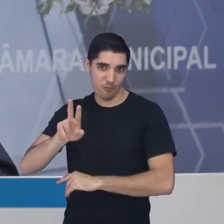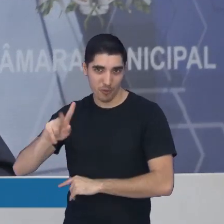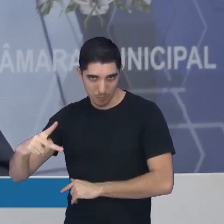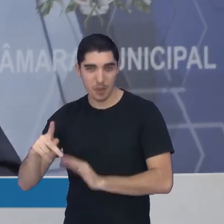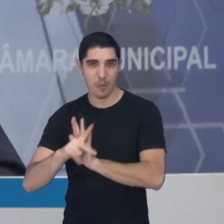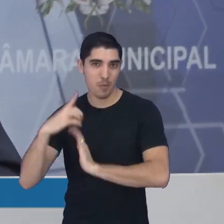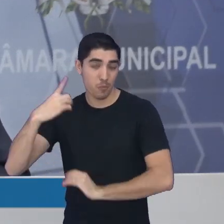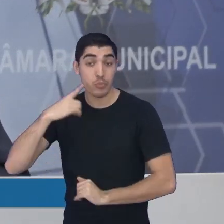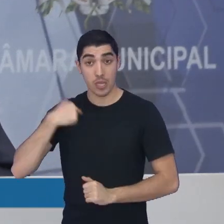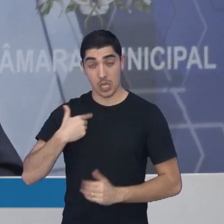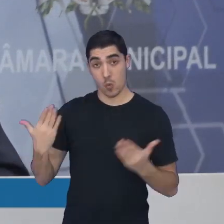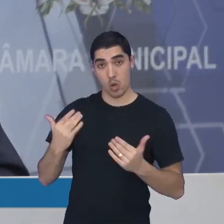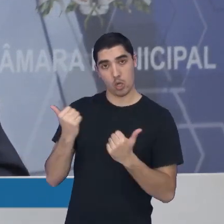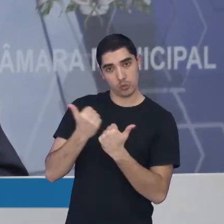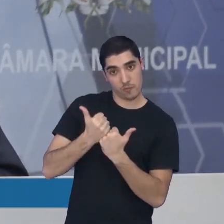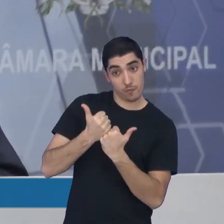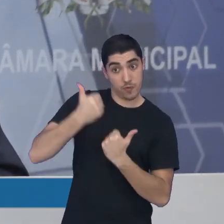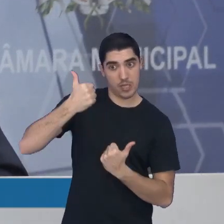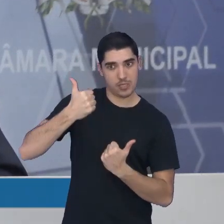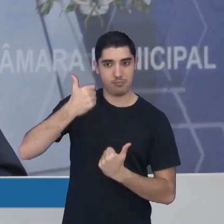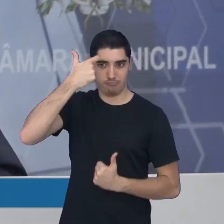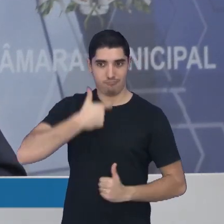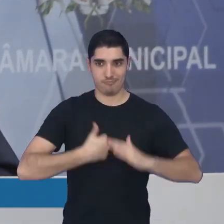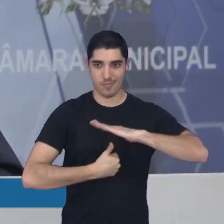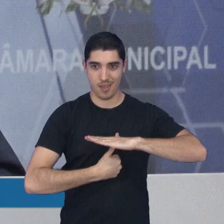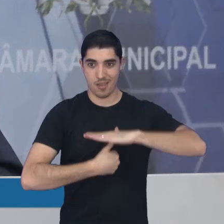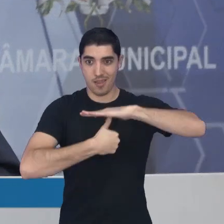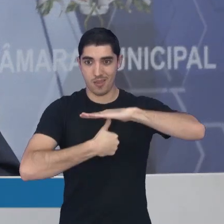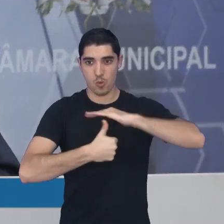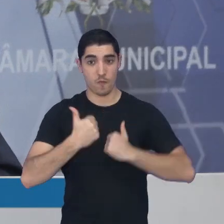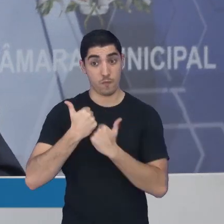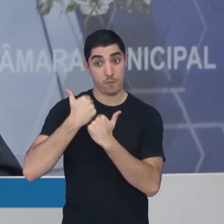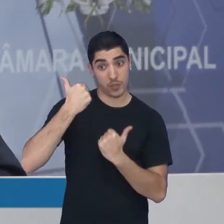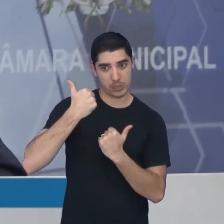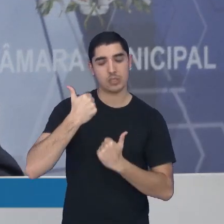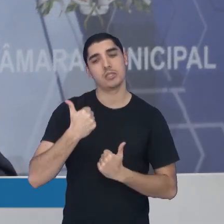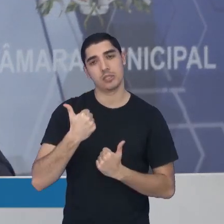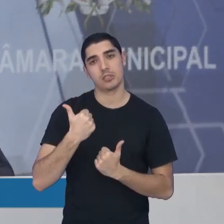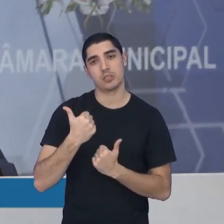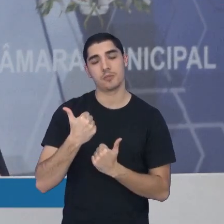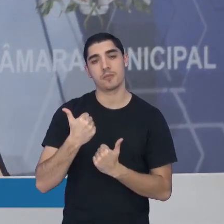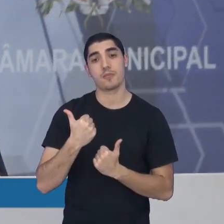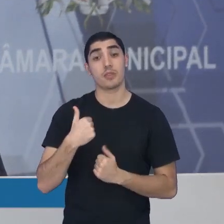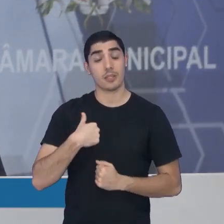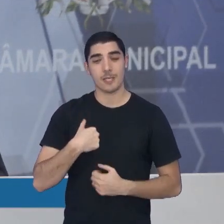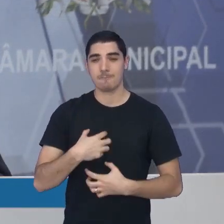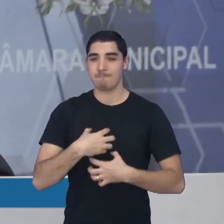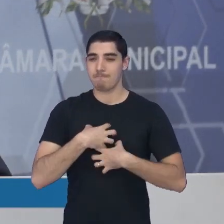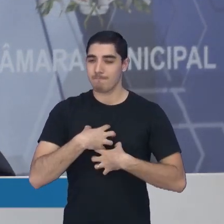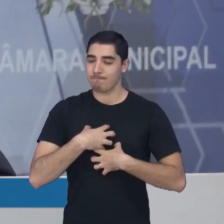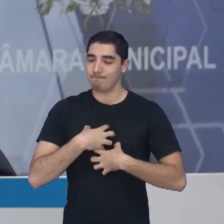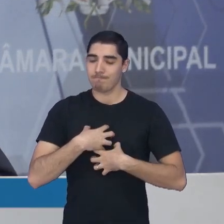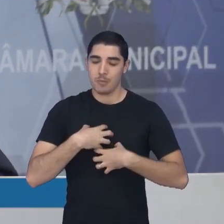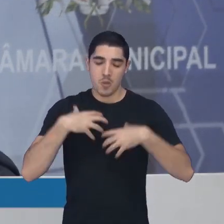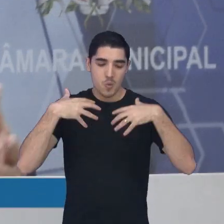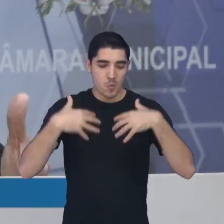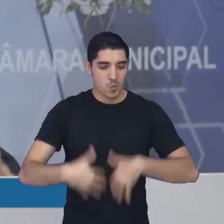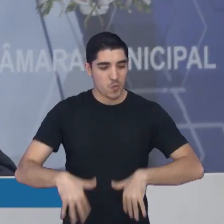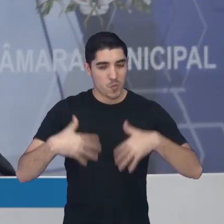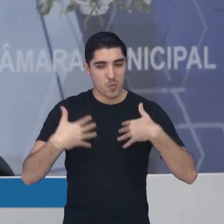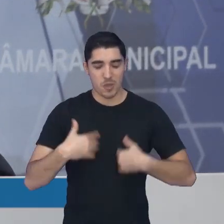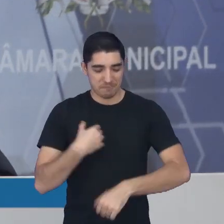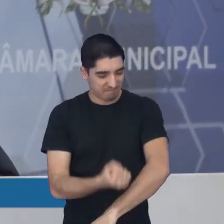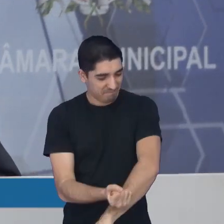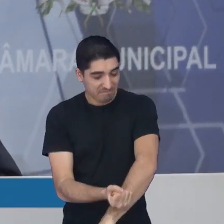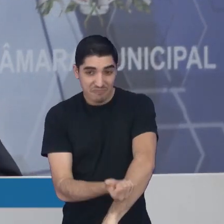Milton e sinto uma emoção muito forte ao ver